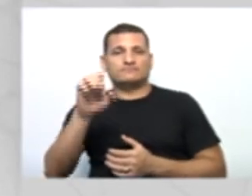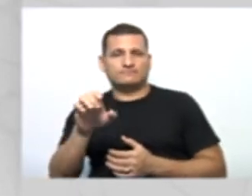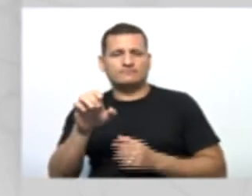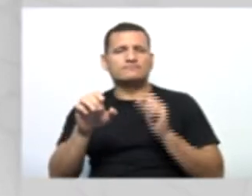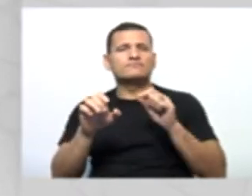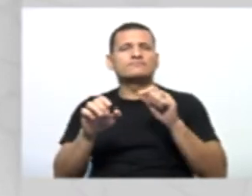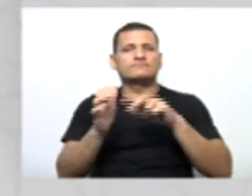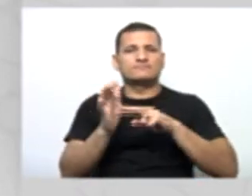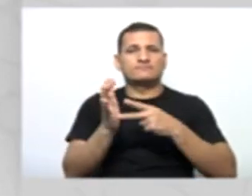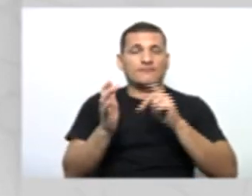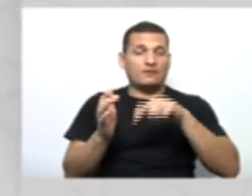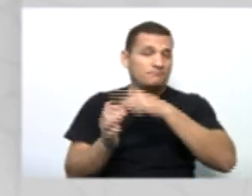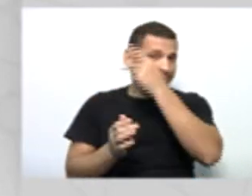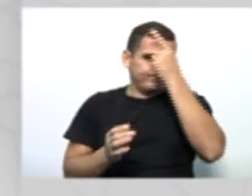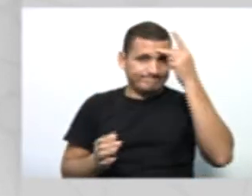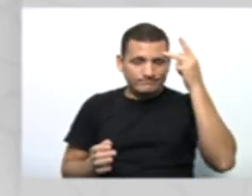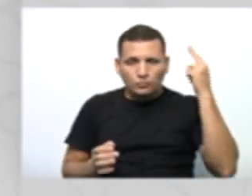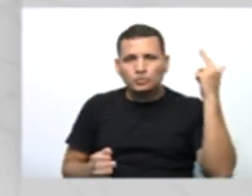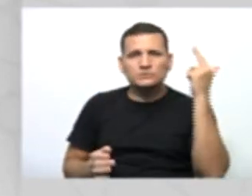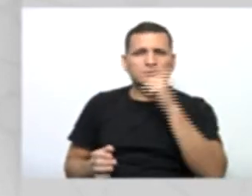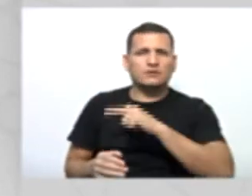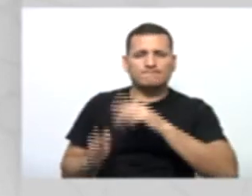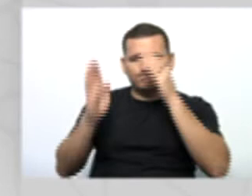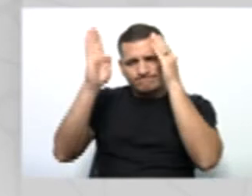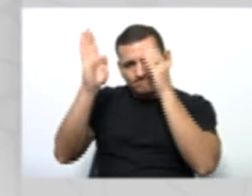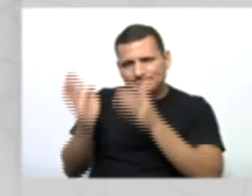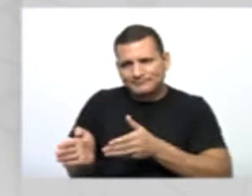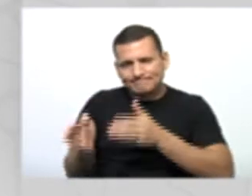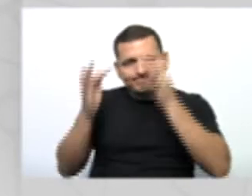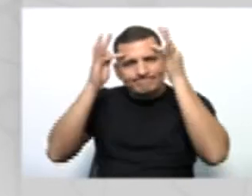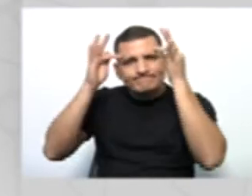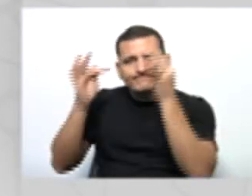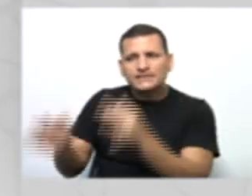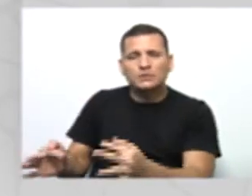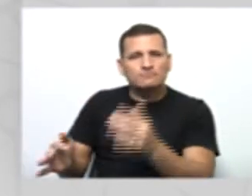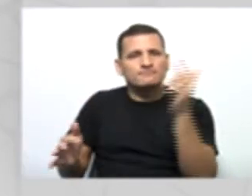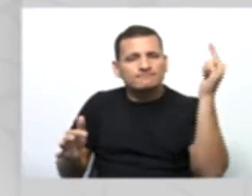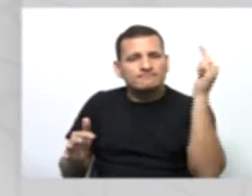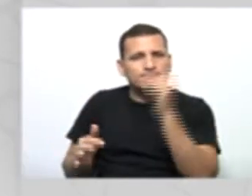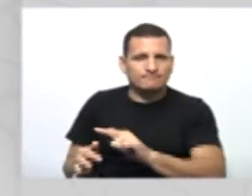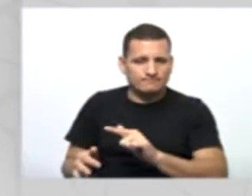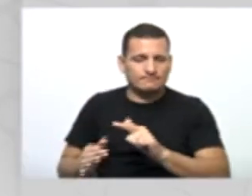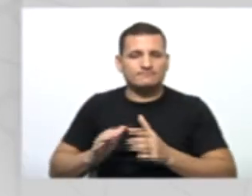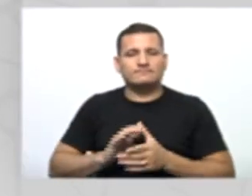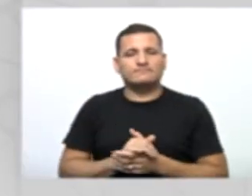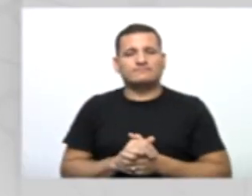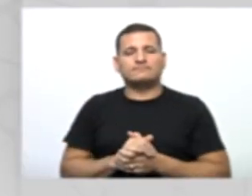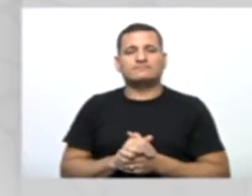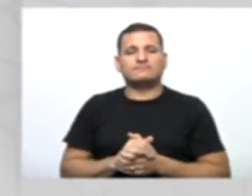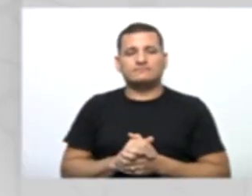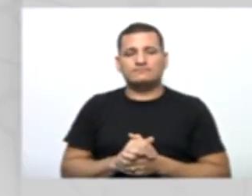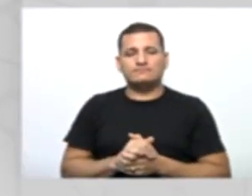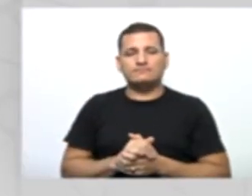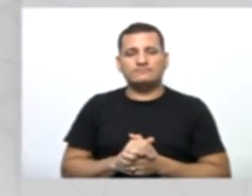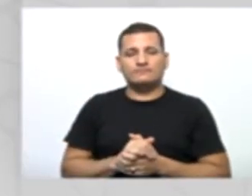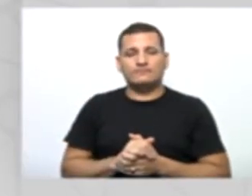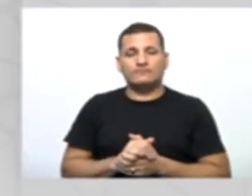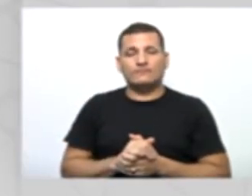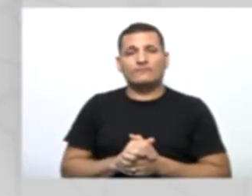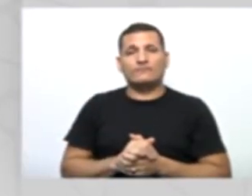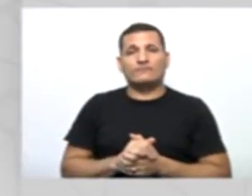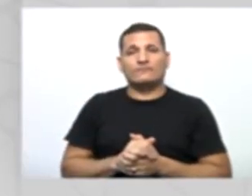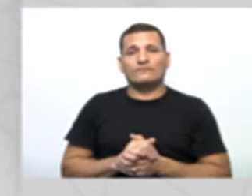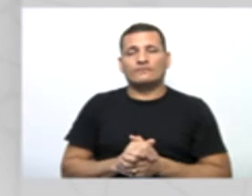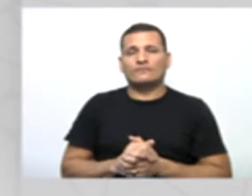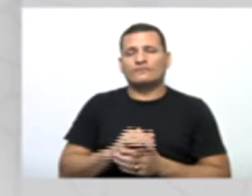aquela pessoa que consegue ser fiel, constante naquilo que ela está realizando. Nós geralmente chamamos também de fidelidade.